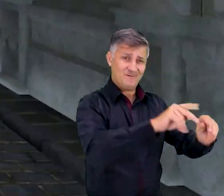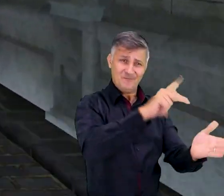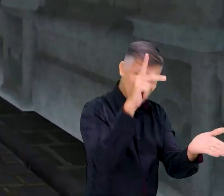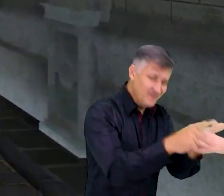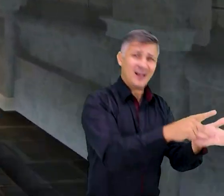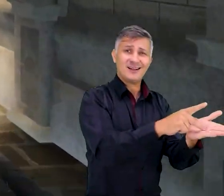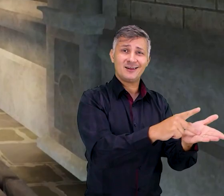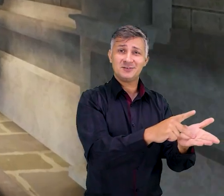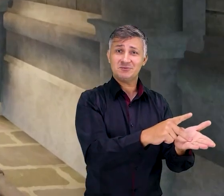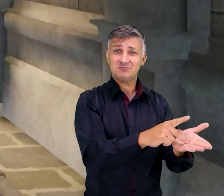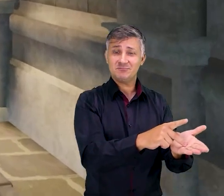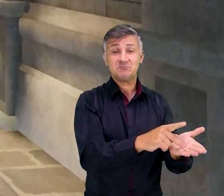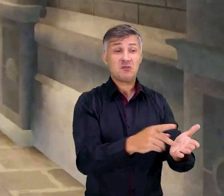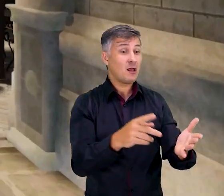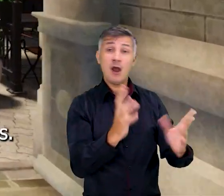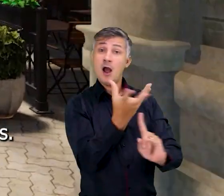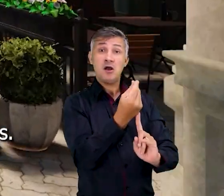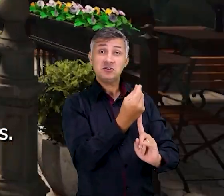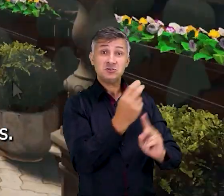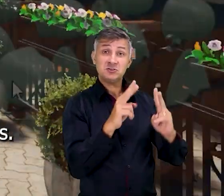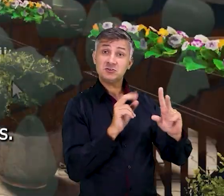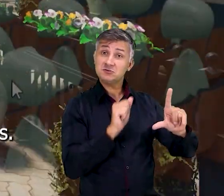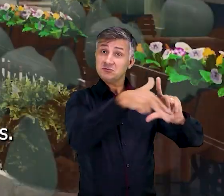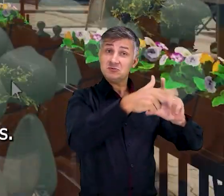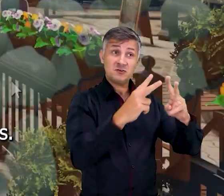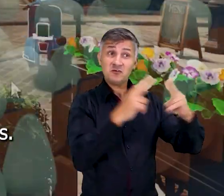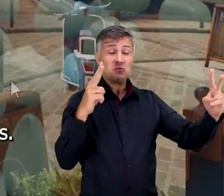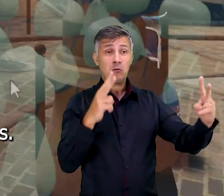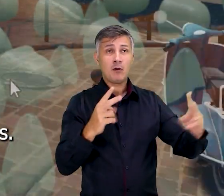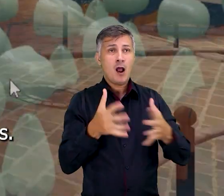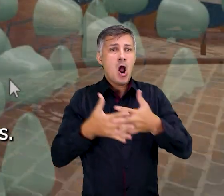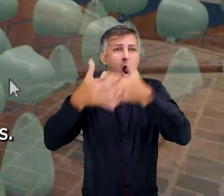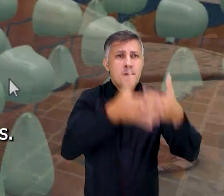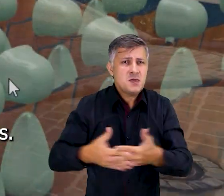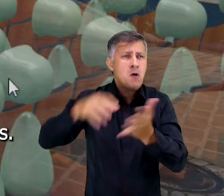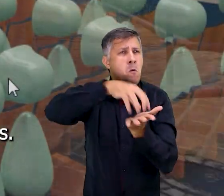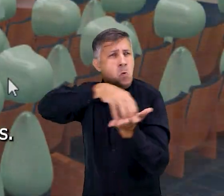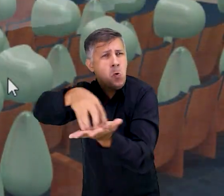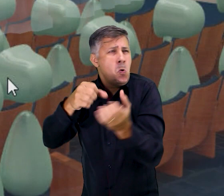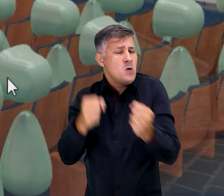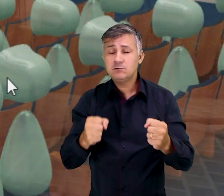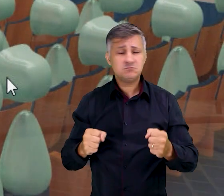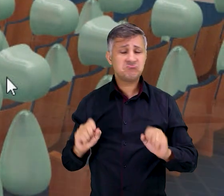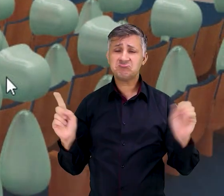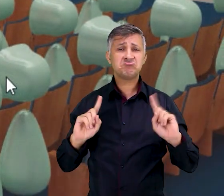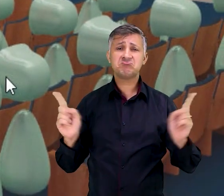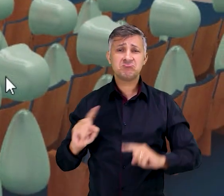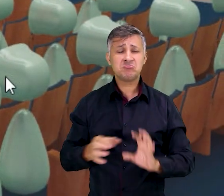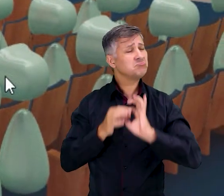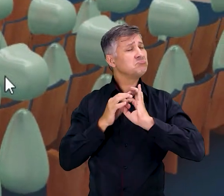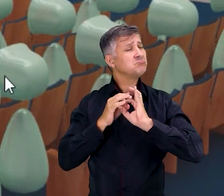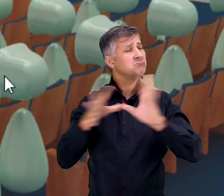arte não precisa ser transportada por caminhões, aviões, navios, estradas ou meios físicos. As fronteiras se tornam